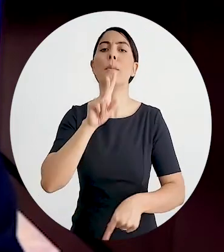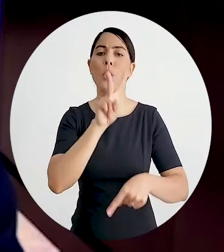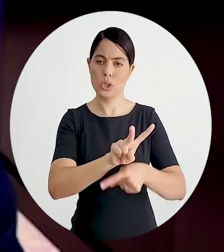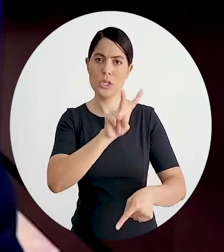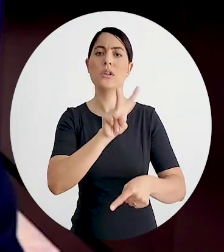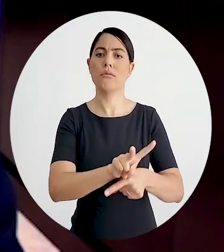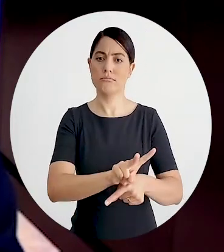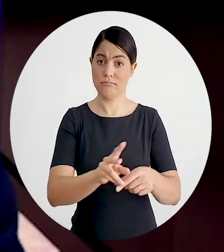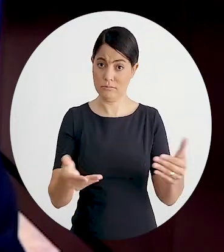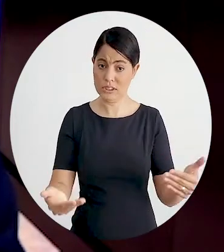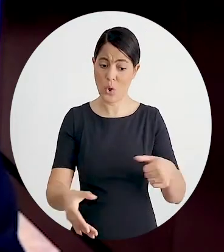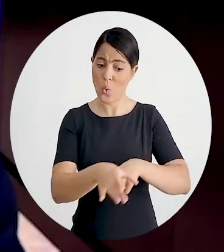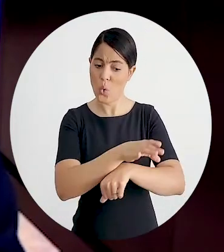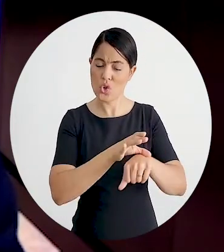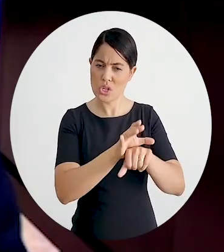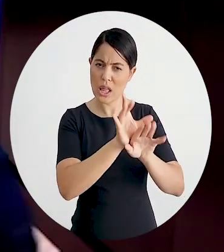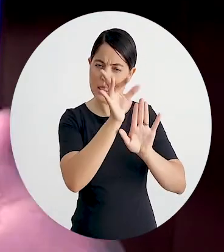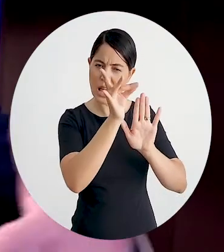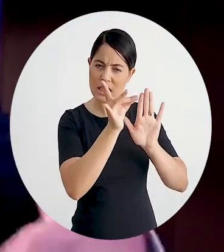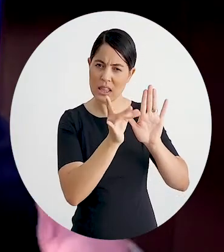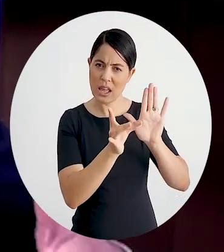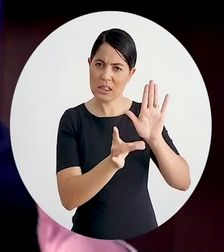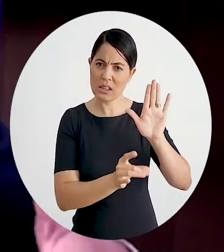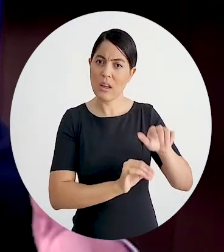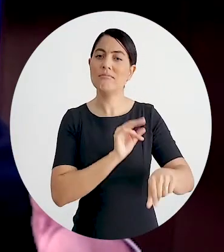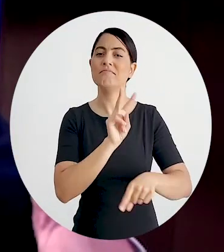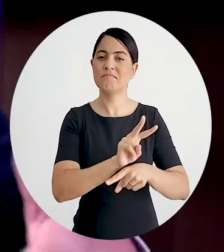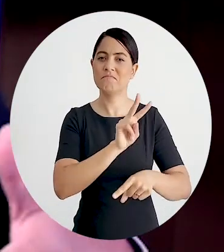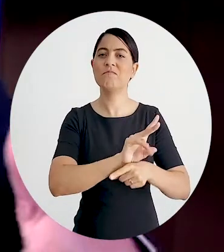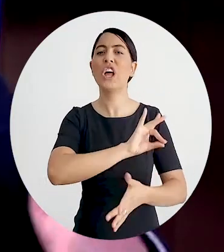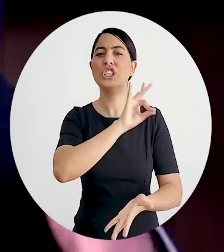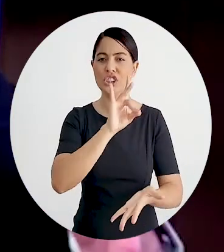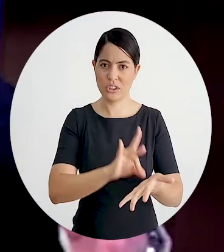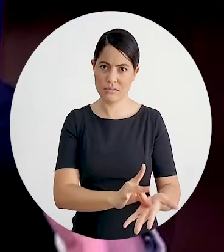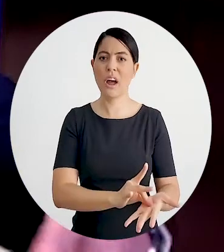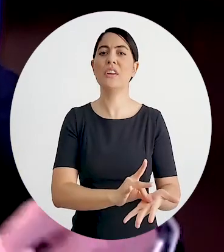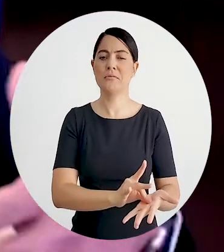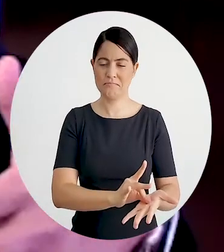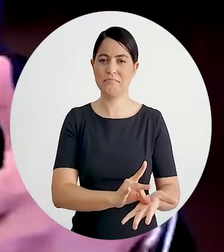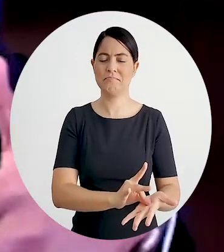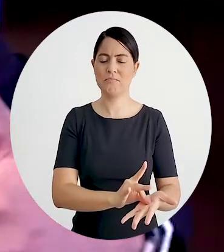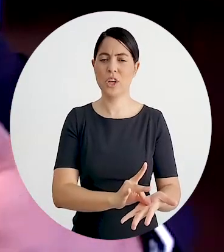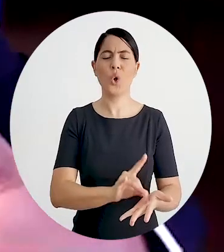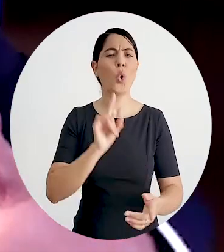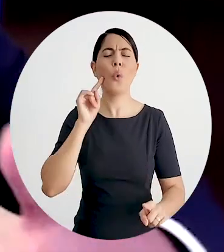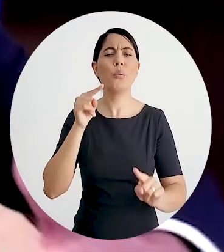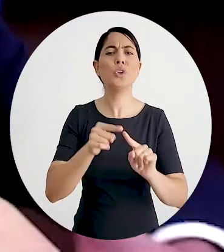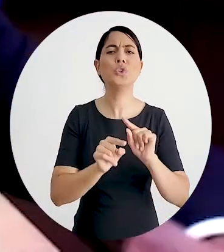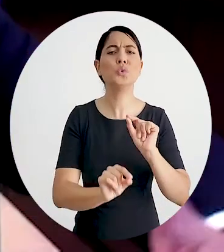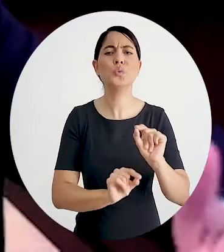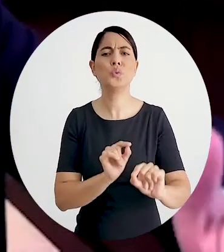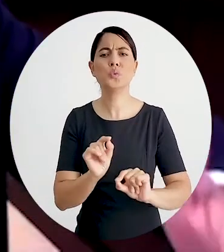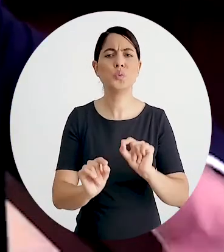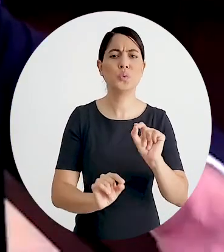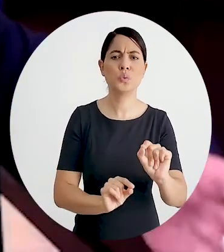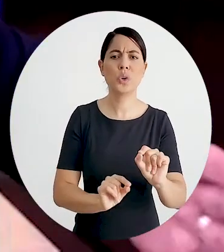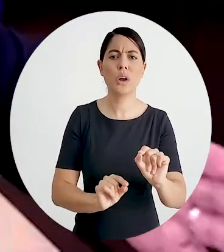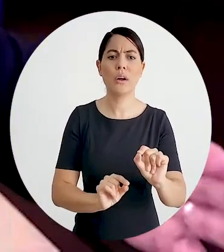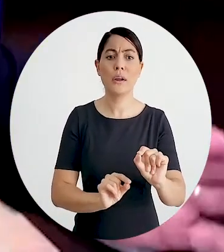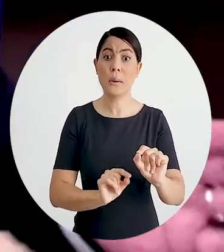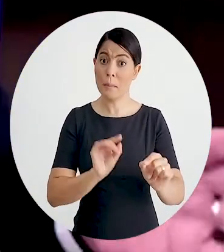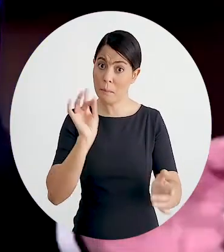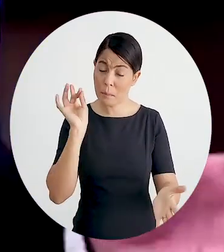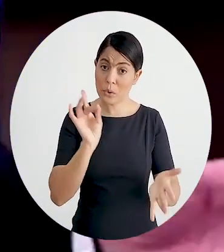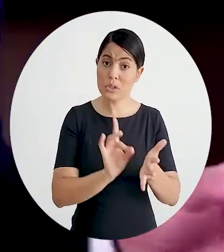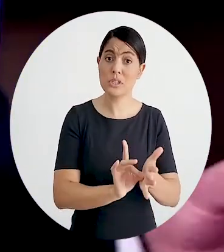regime autoritário, fez uma cercadura constitucional, no sentido de que esta